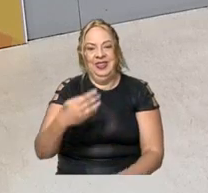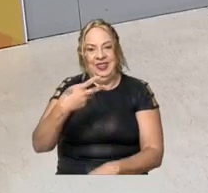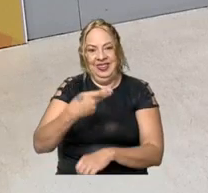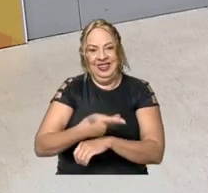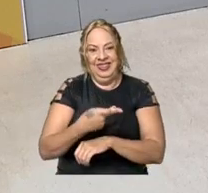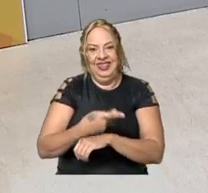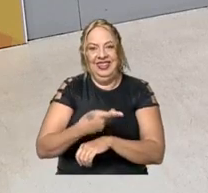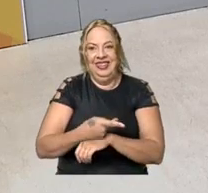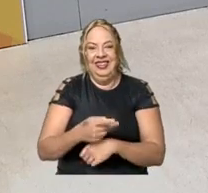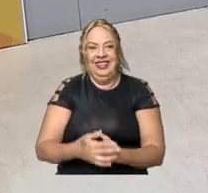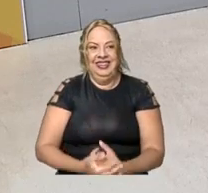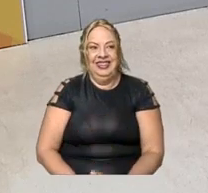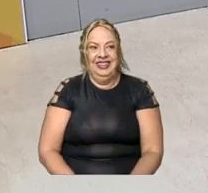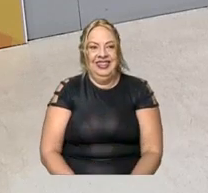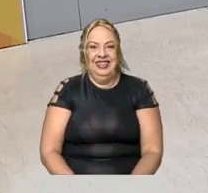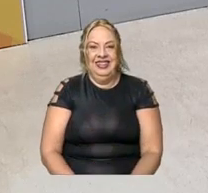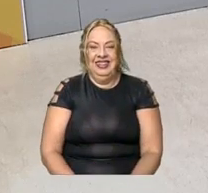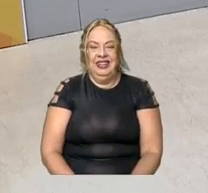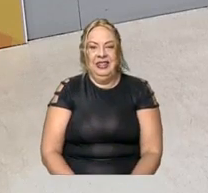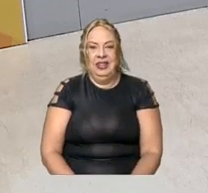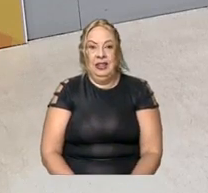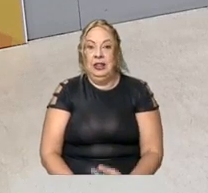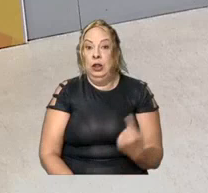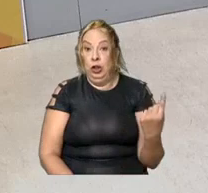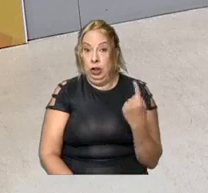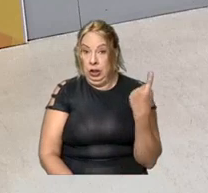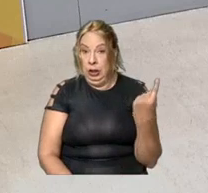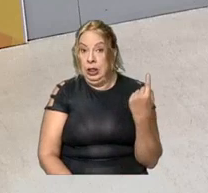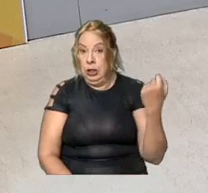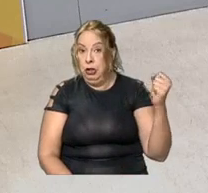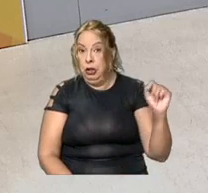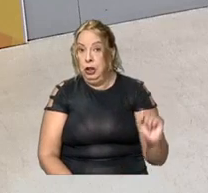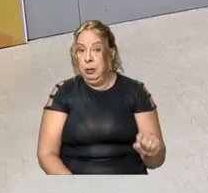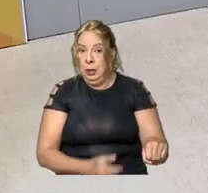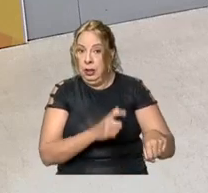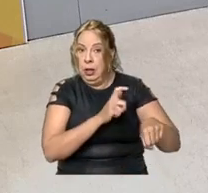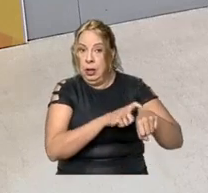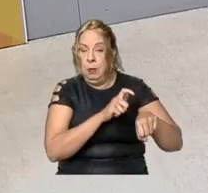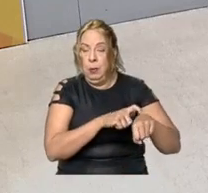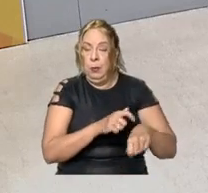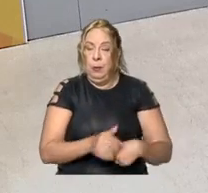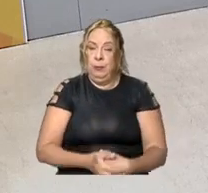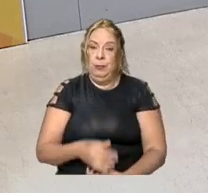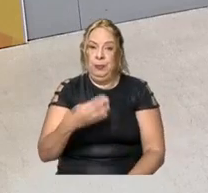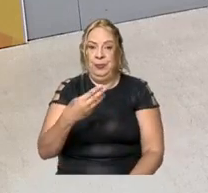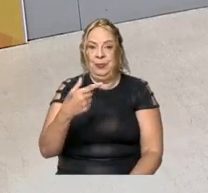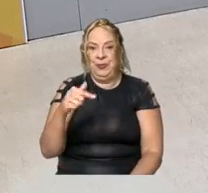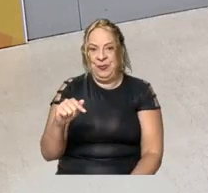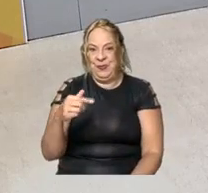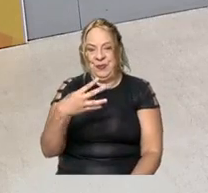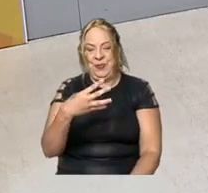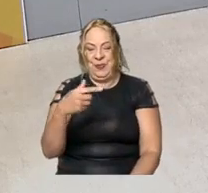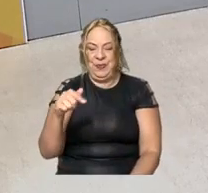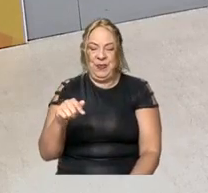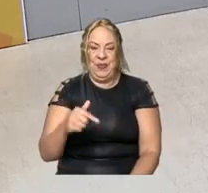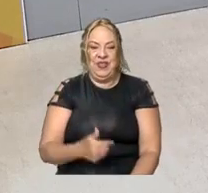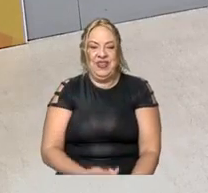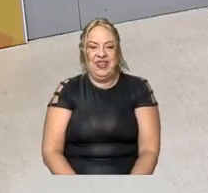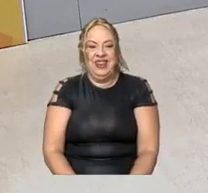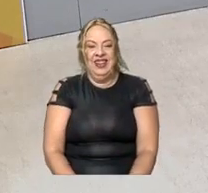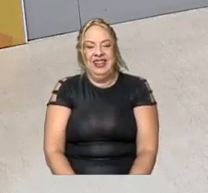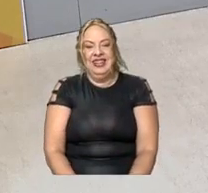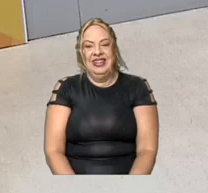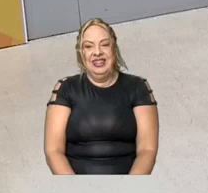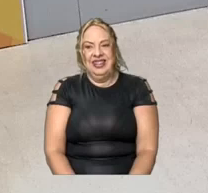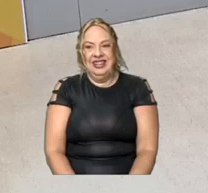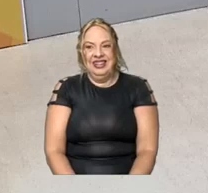Ainda teremos ainda uma super rodada no nosso Gira Sergipe. Comece a marcar com 47, 47,